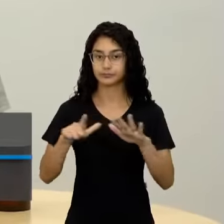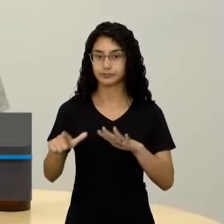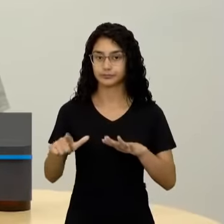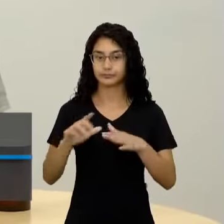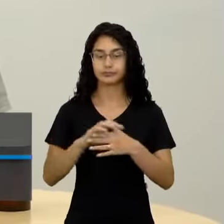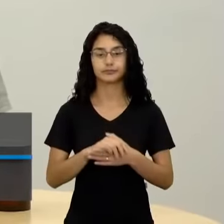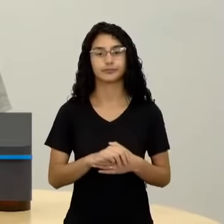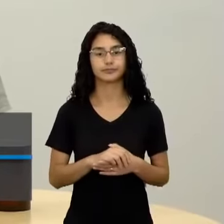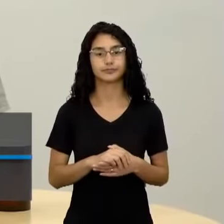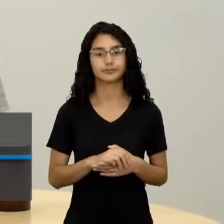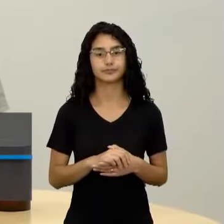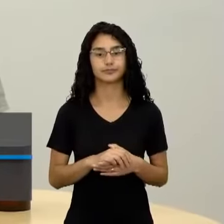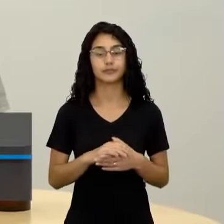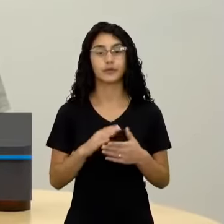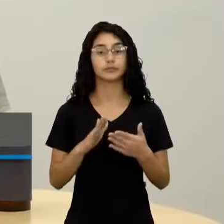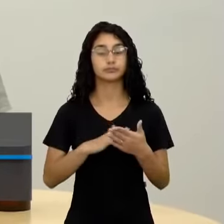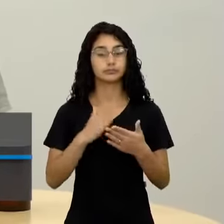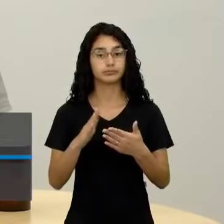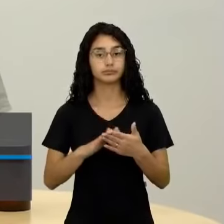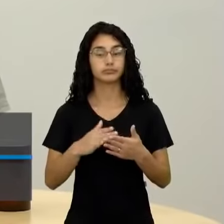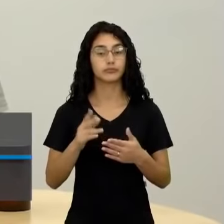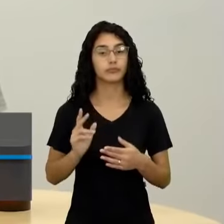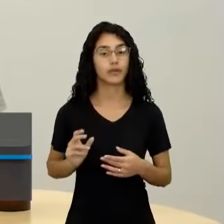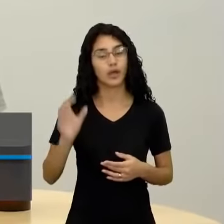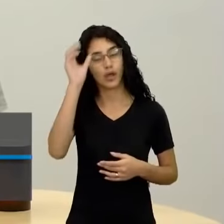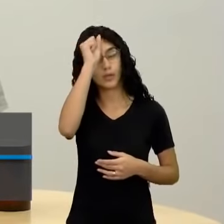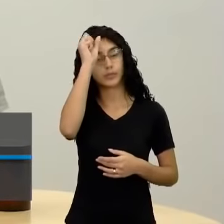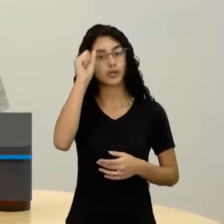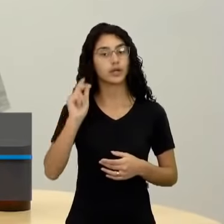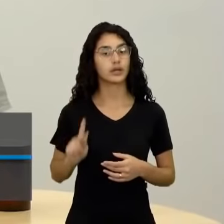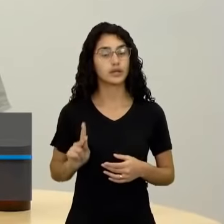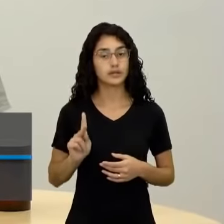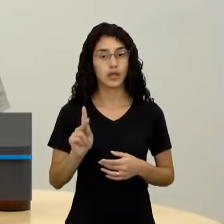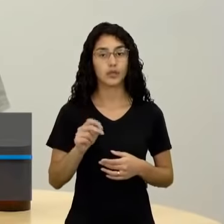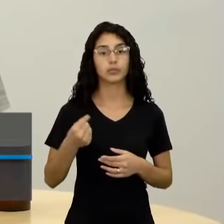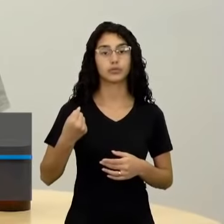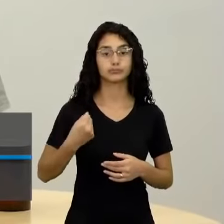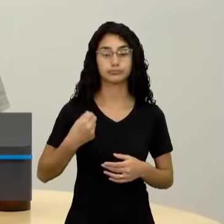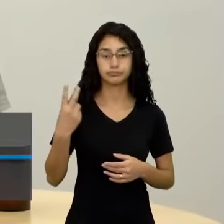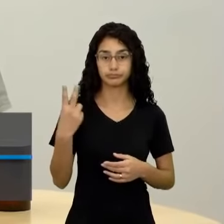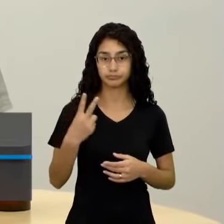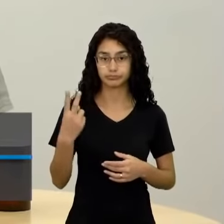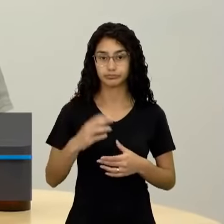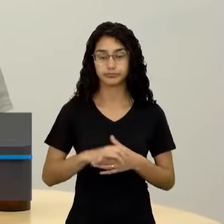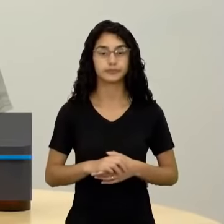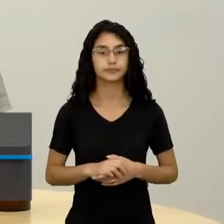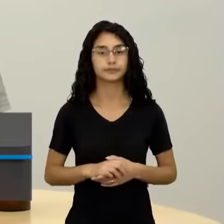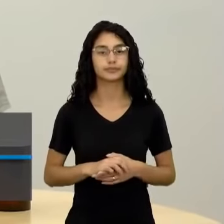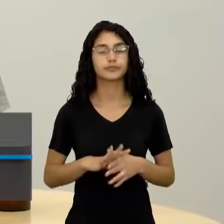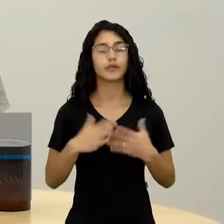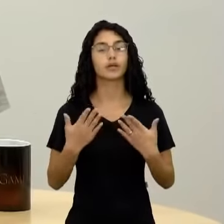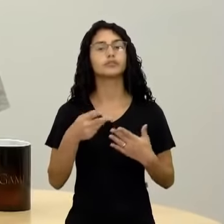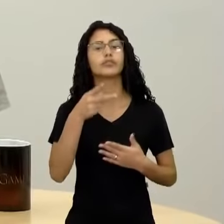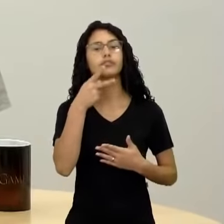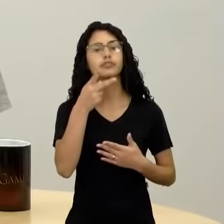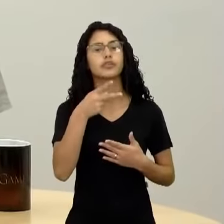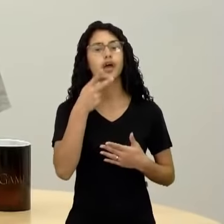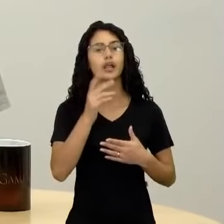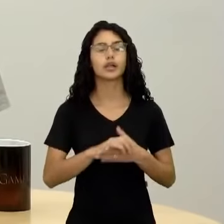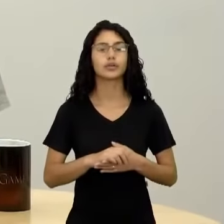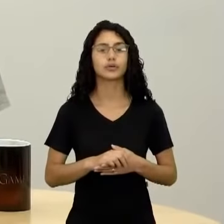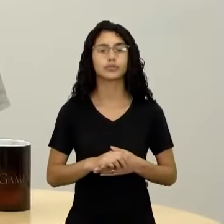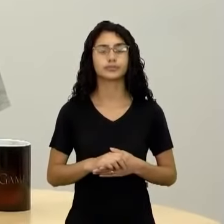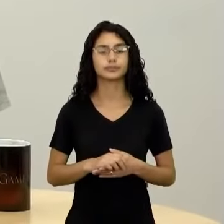continuamos na sequência de aulas ainda do caderno aprender sempre a sequência de atividades dois né E nessa criatividade gente tá falando sobre essa questão